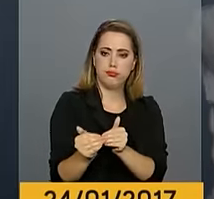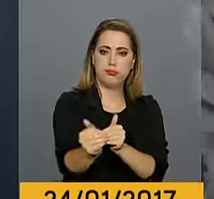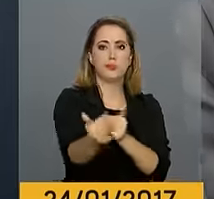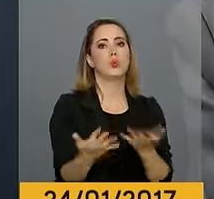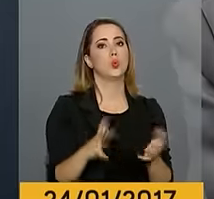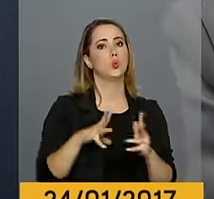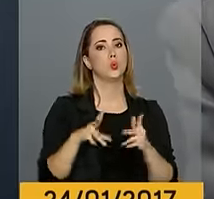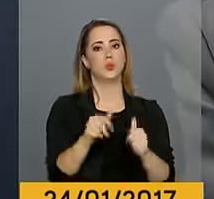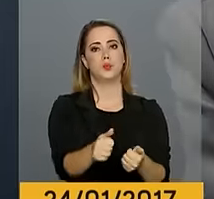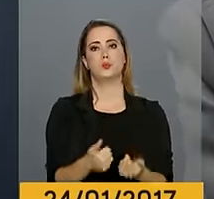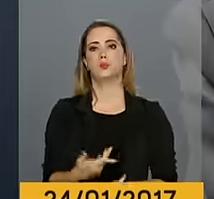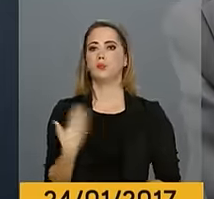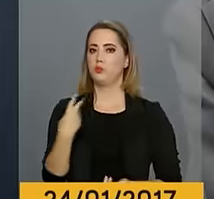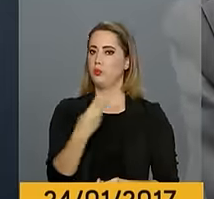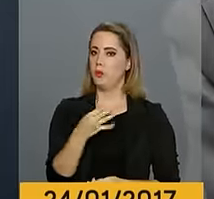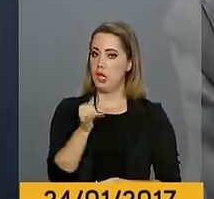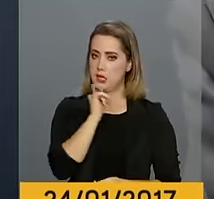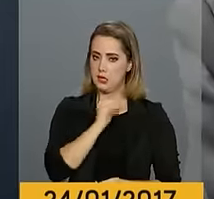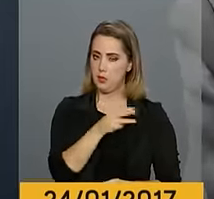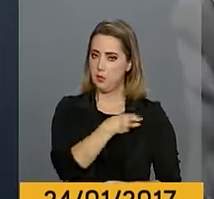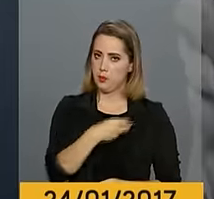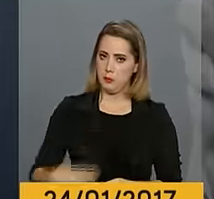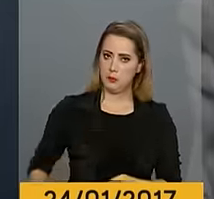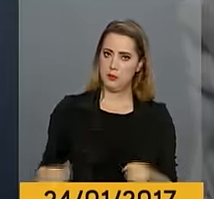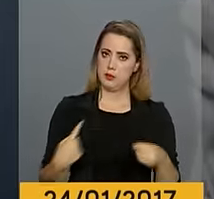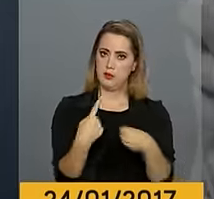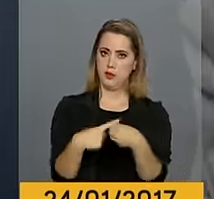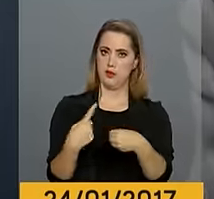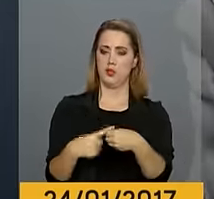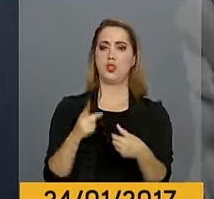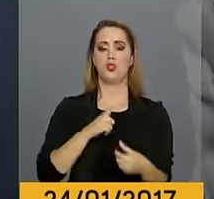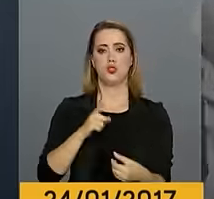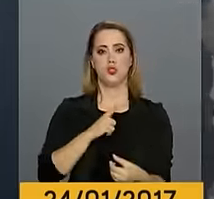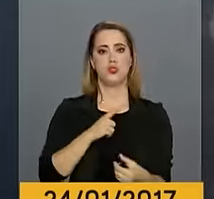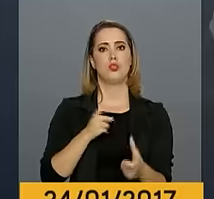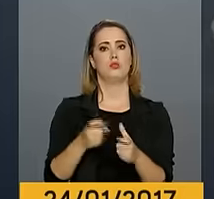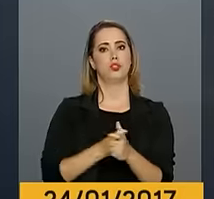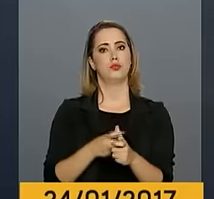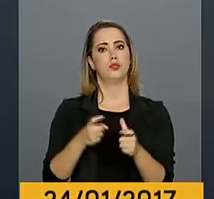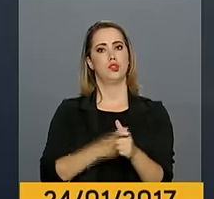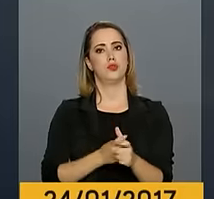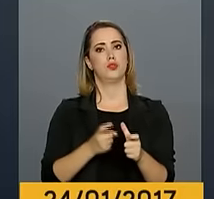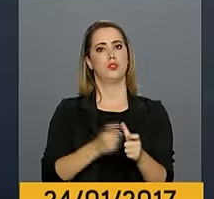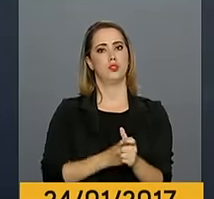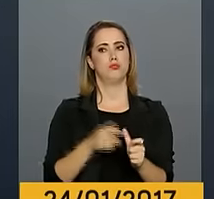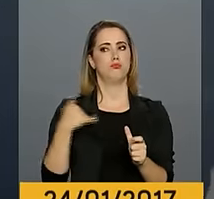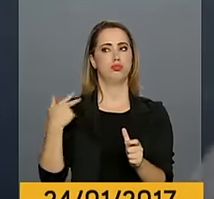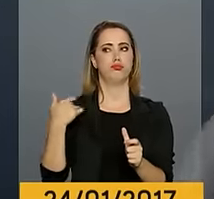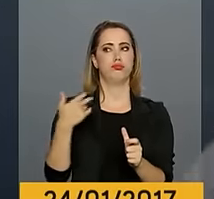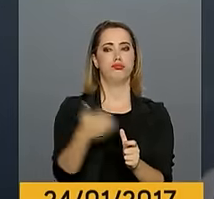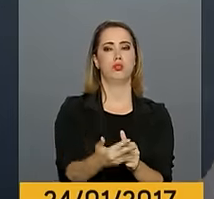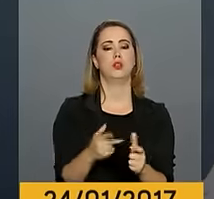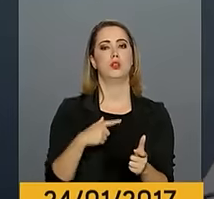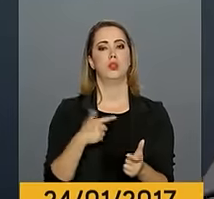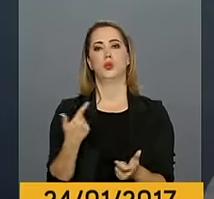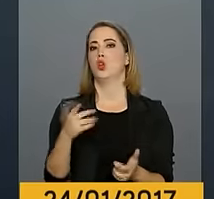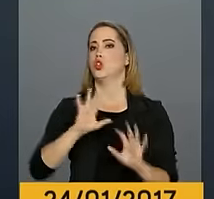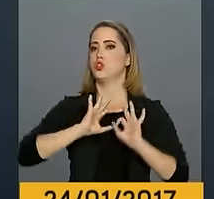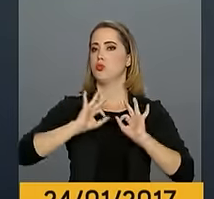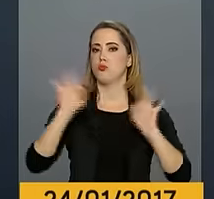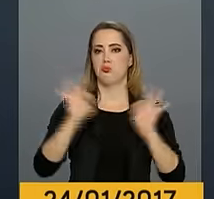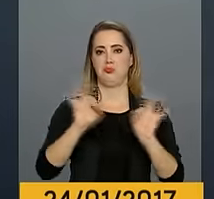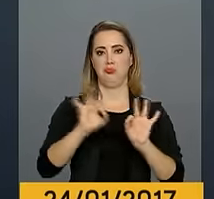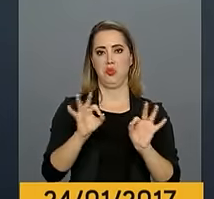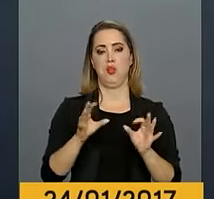das Cidades, que havia débitos e mais débitos com empreiteiras por causa do Minha Casa Minha Vida, tudo foi zerado. Não há um crédito sequer em